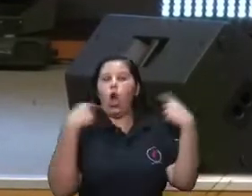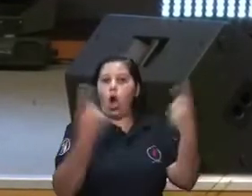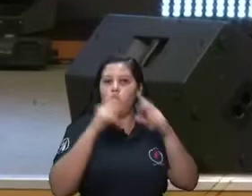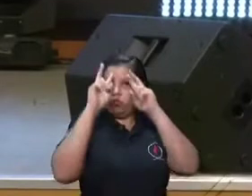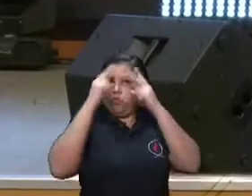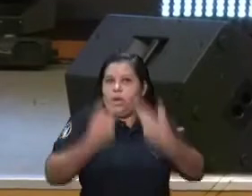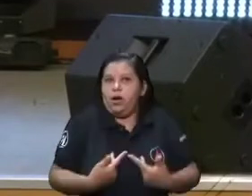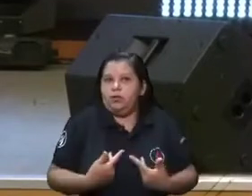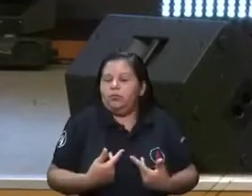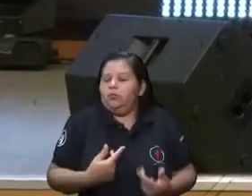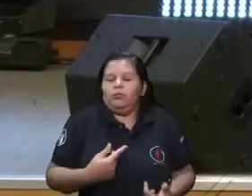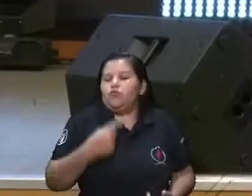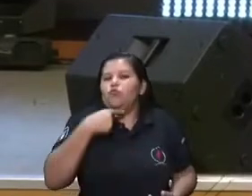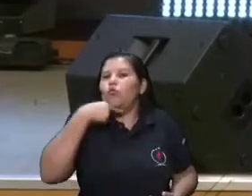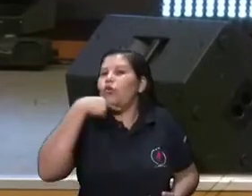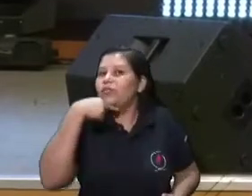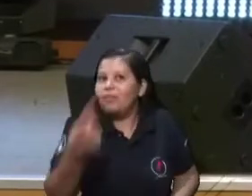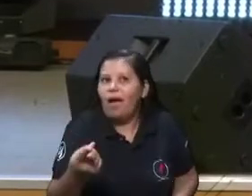imagens.